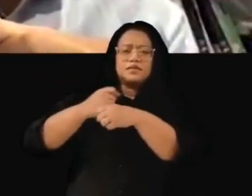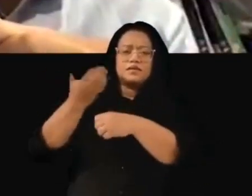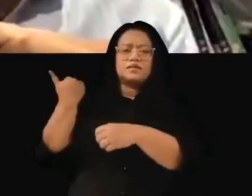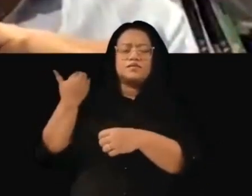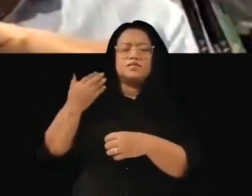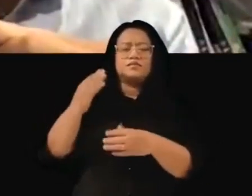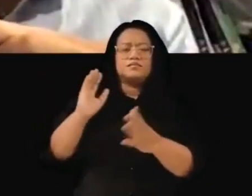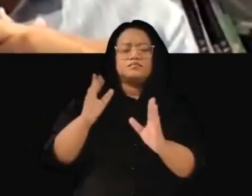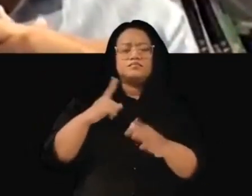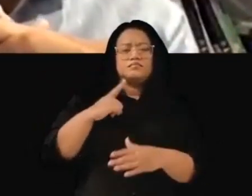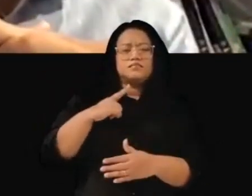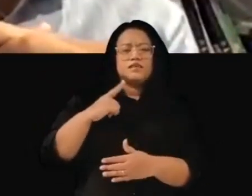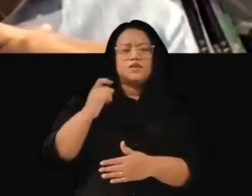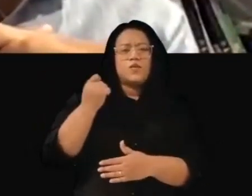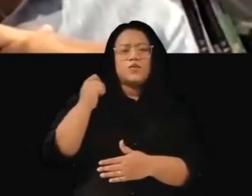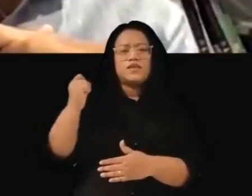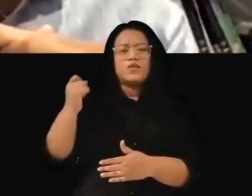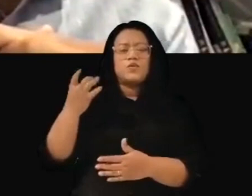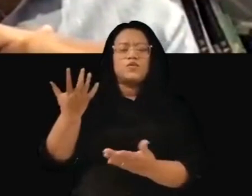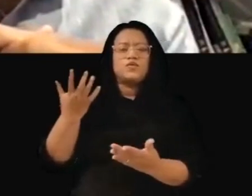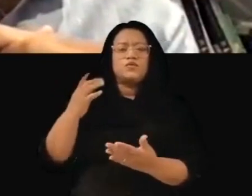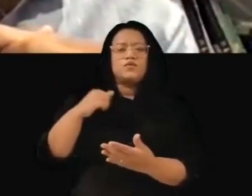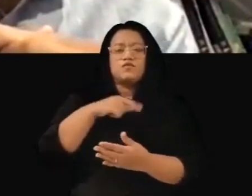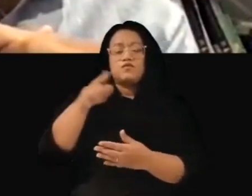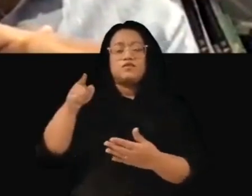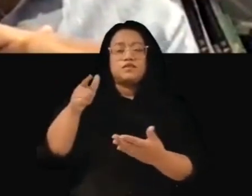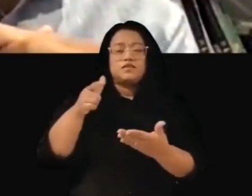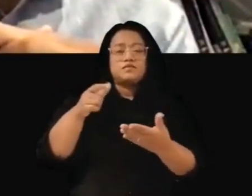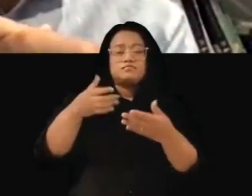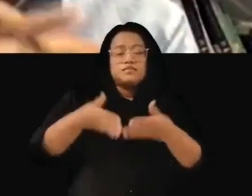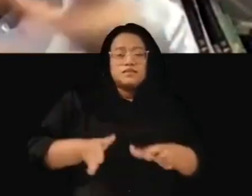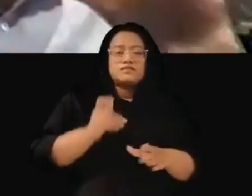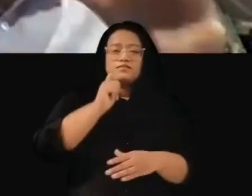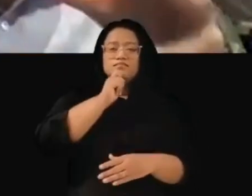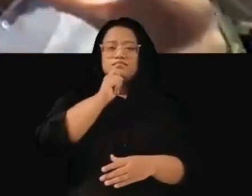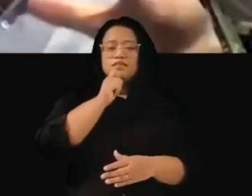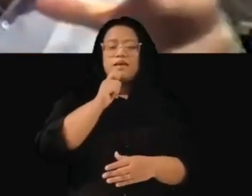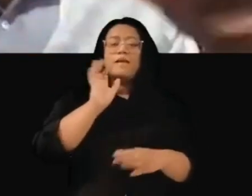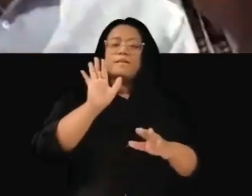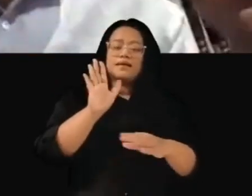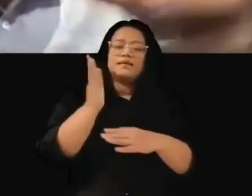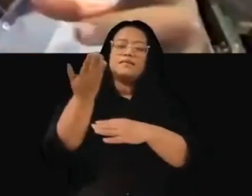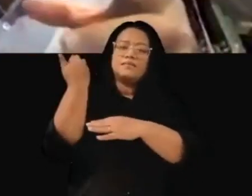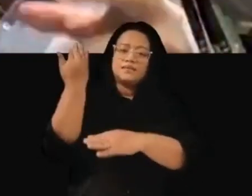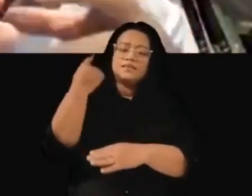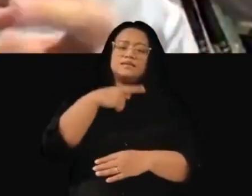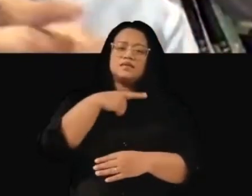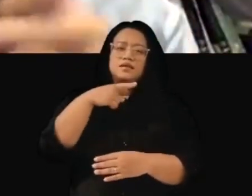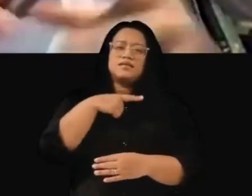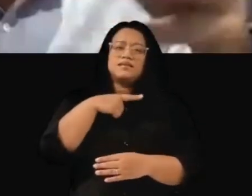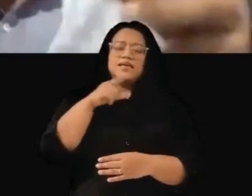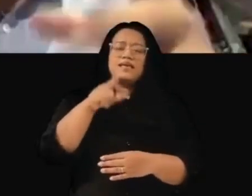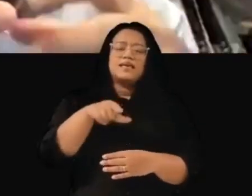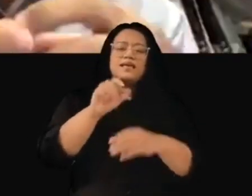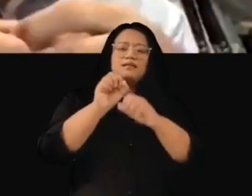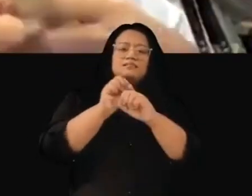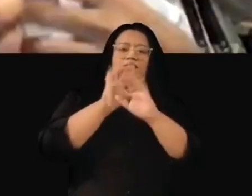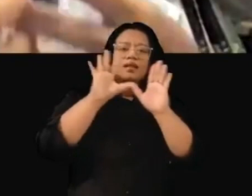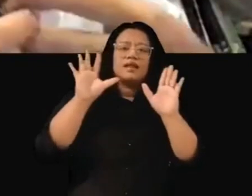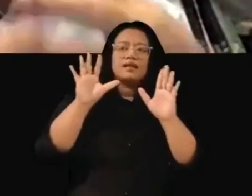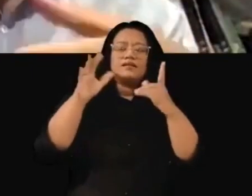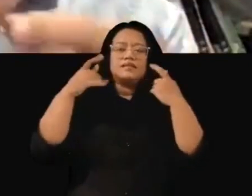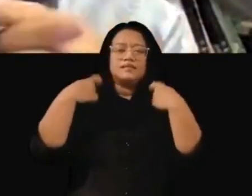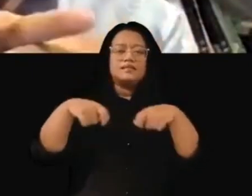pré-88. Alguns de vocês certamente não tinham nem nascido, mas havia naquele momento, né, uma clareza e uma